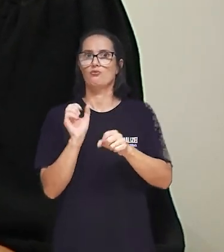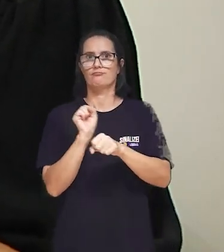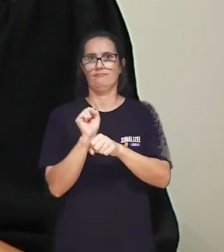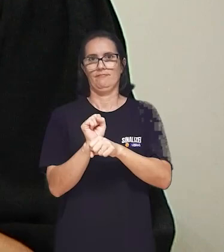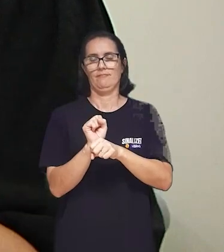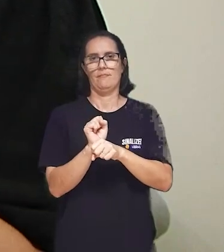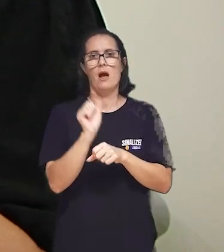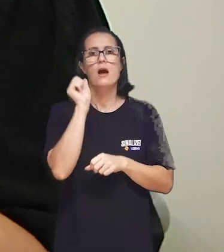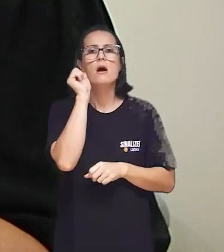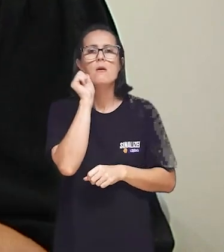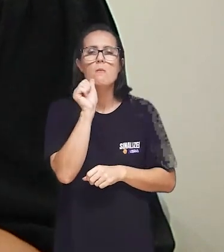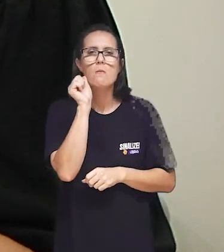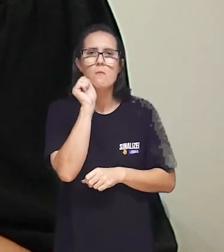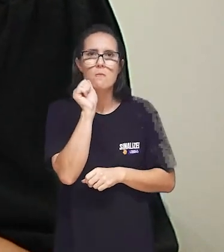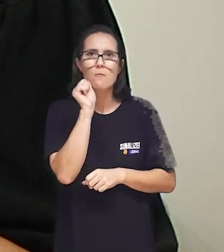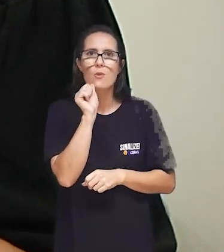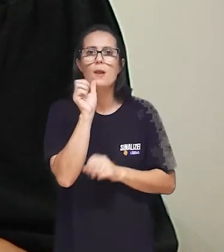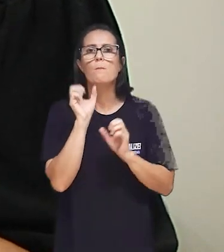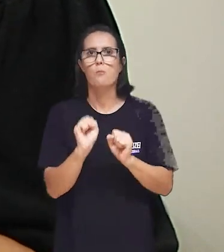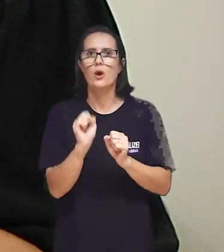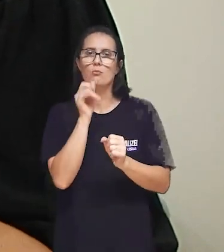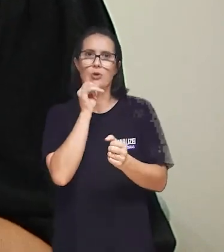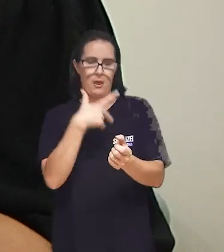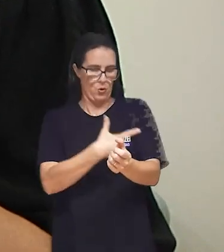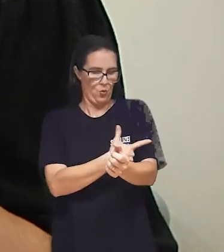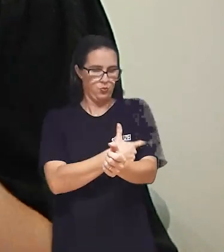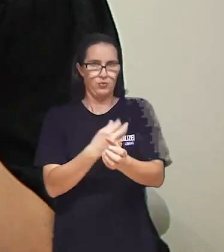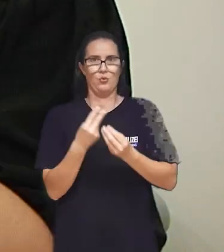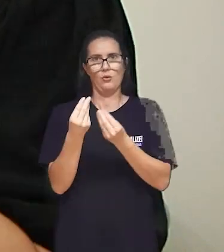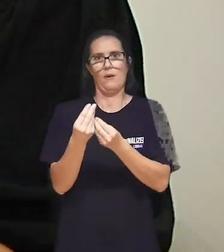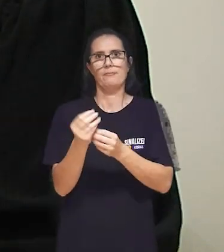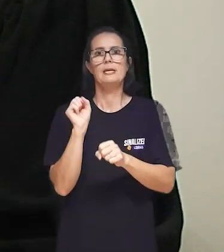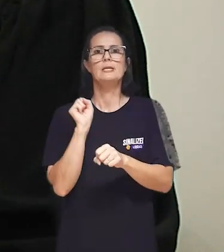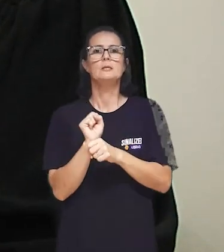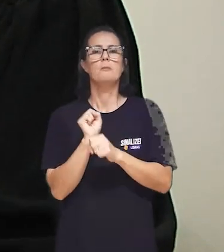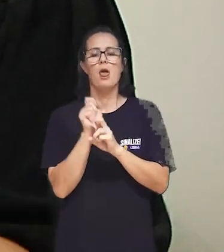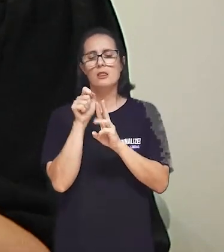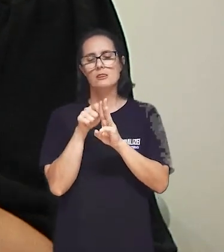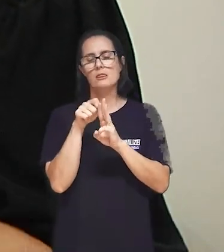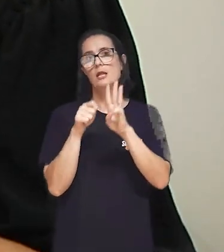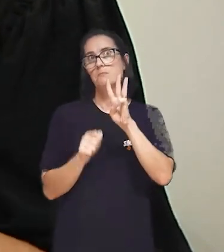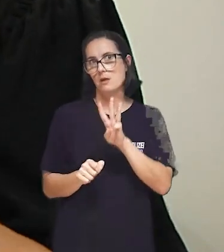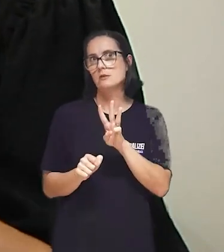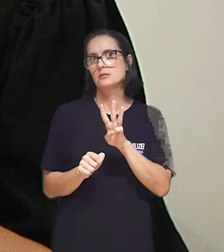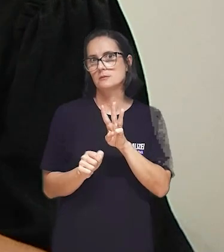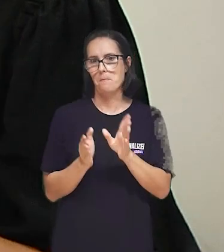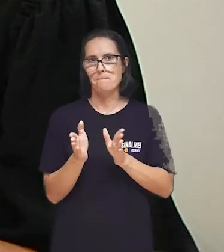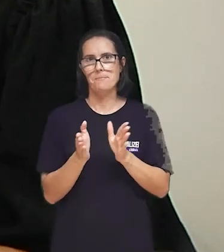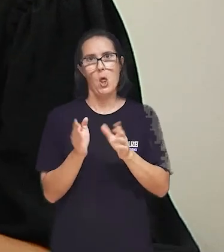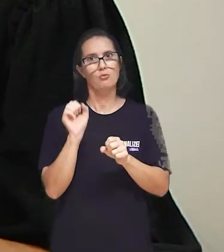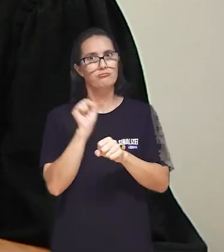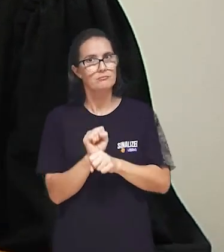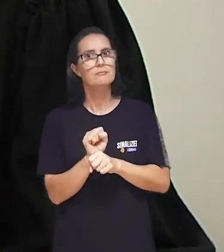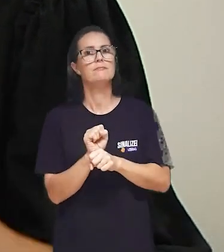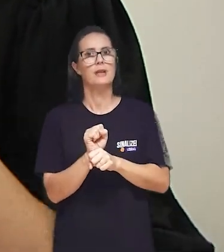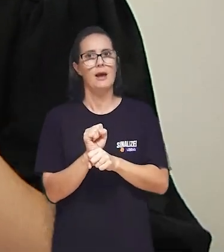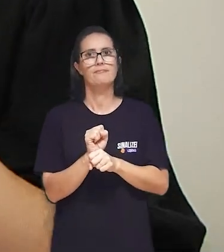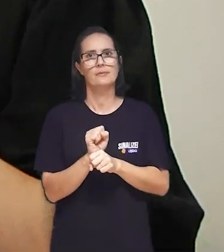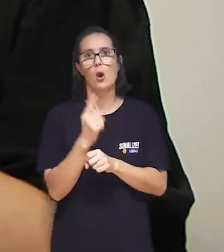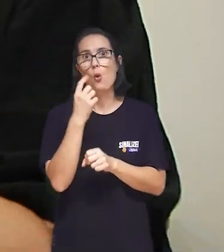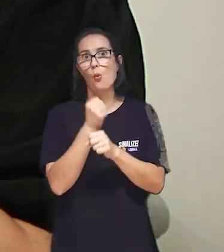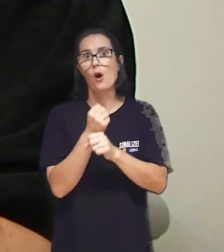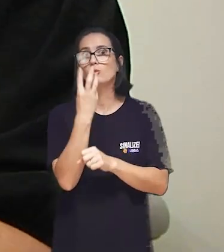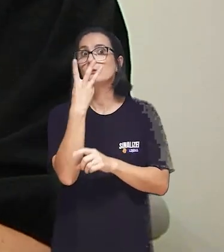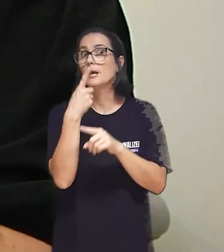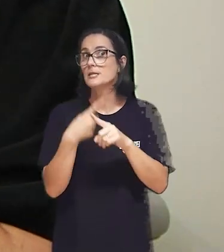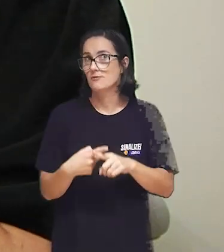que as mulheres, ela pode fazer doações a cada 3 meses, no máximo de 3 doações no ano.